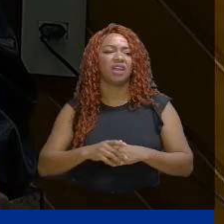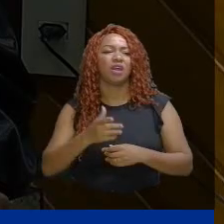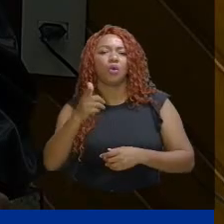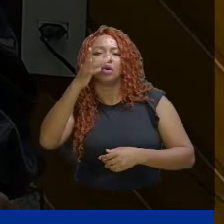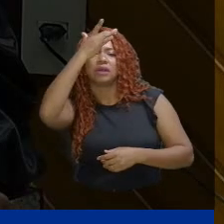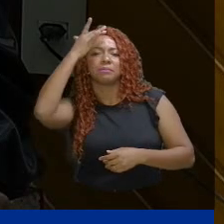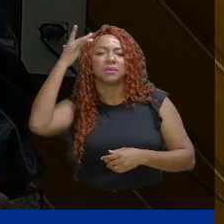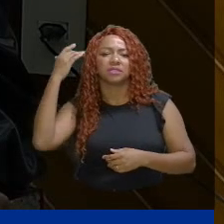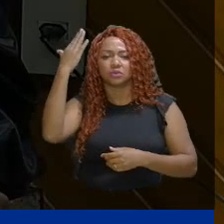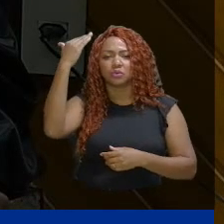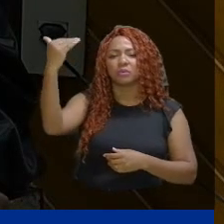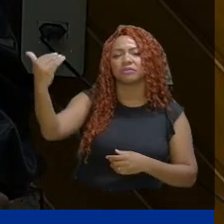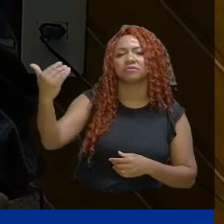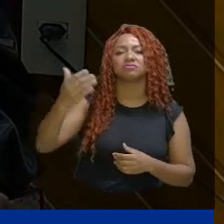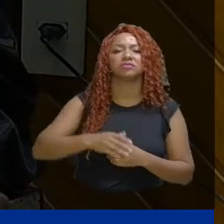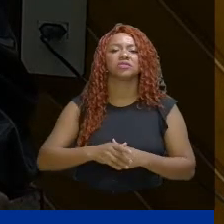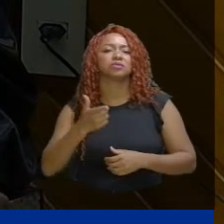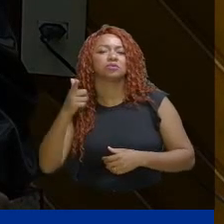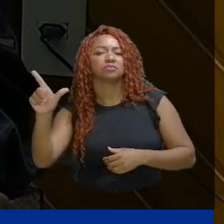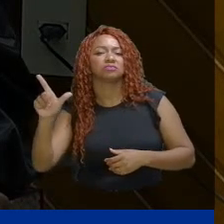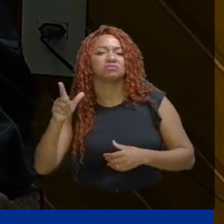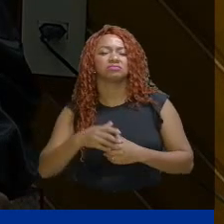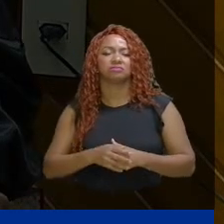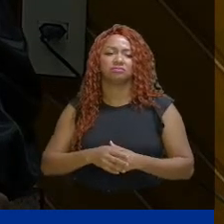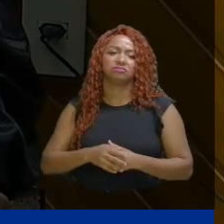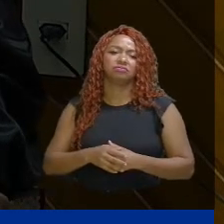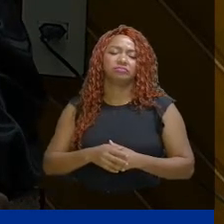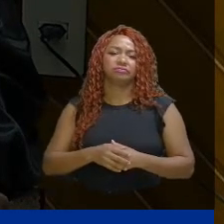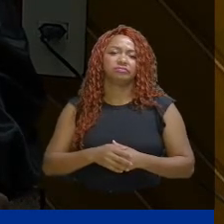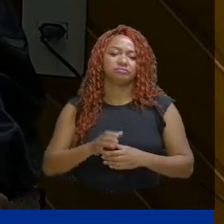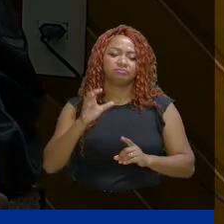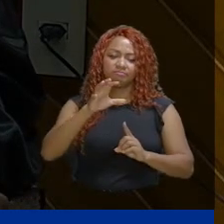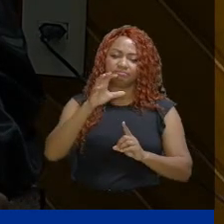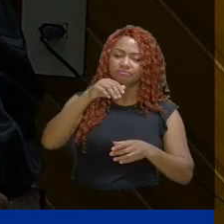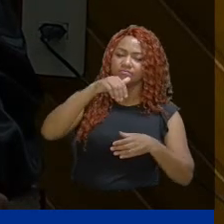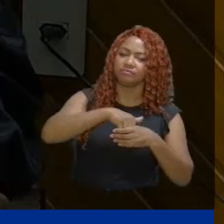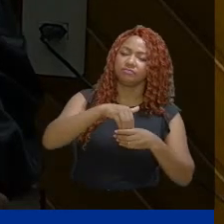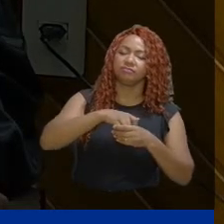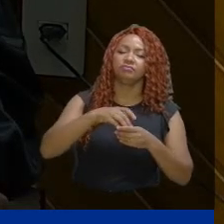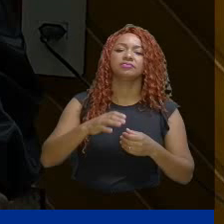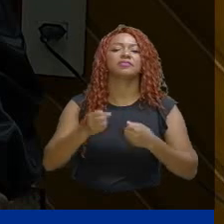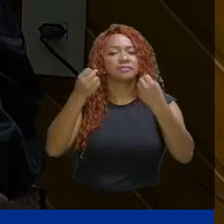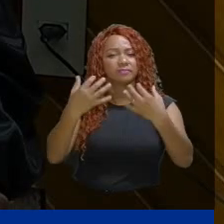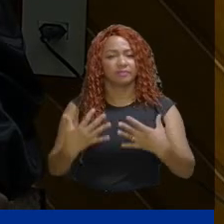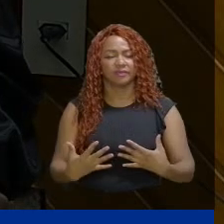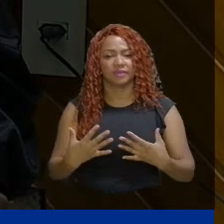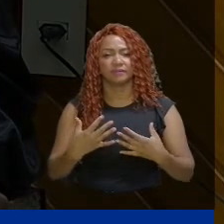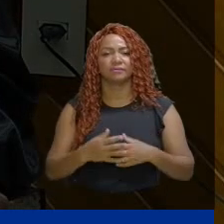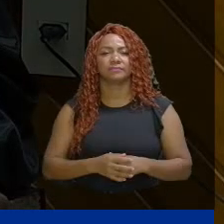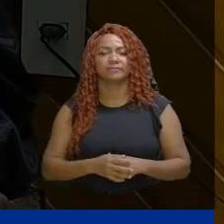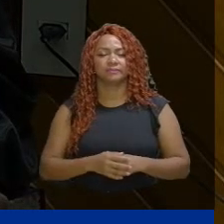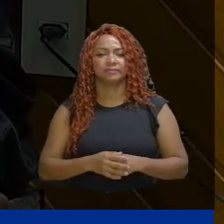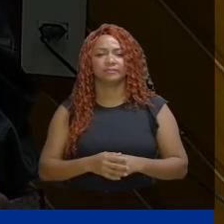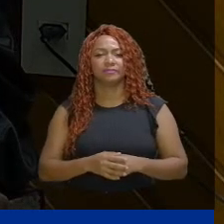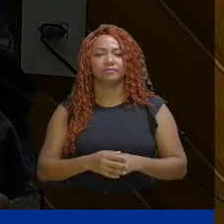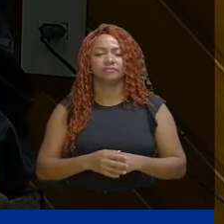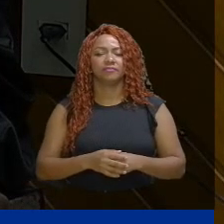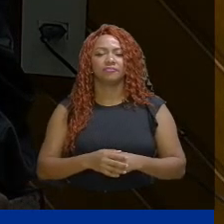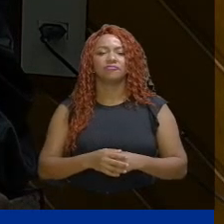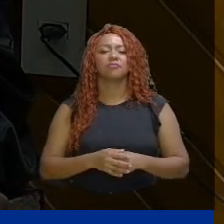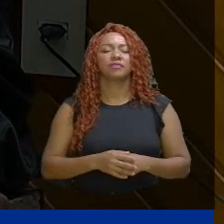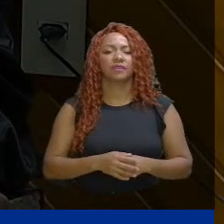qualquer espetáculo voltado ao entretenimento dos eleitores. Argumenta ainda que, em que pese